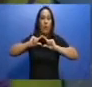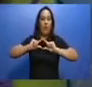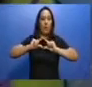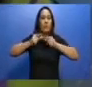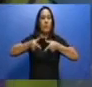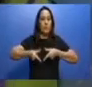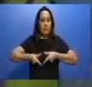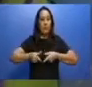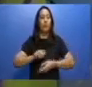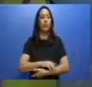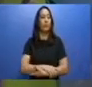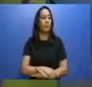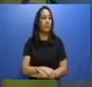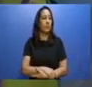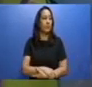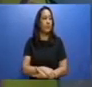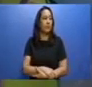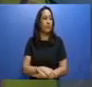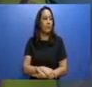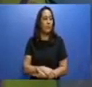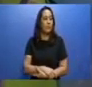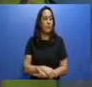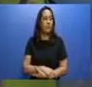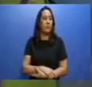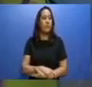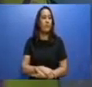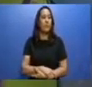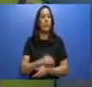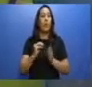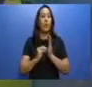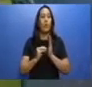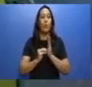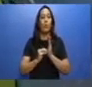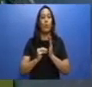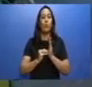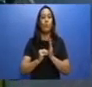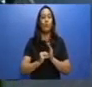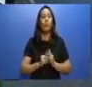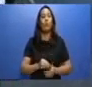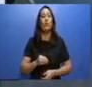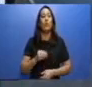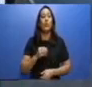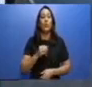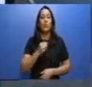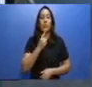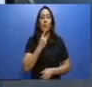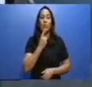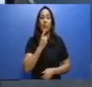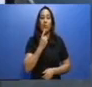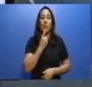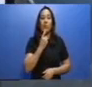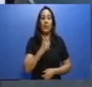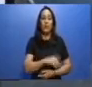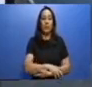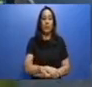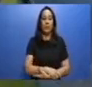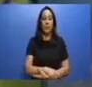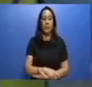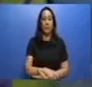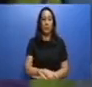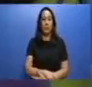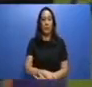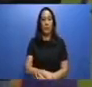para cima. E o último, repete de novo. O